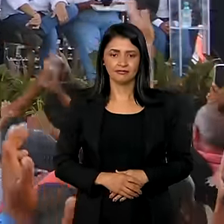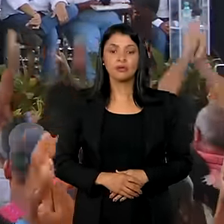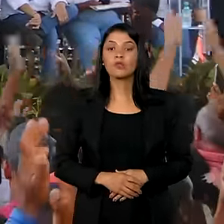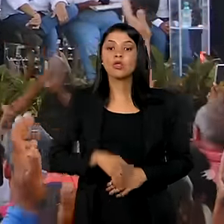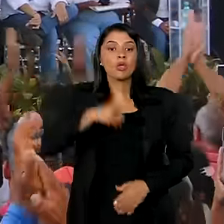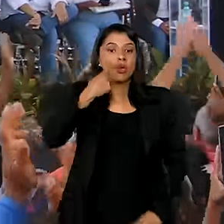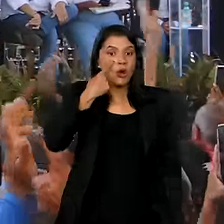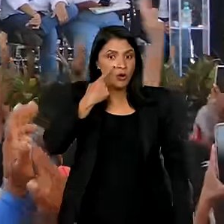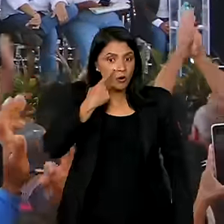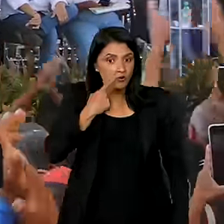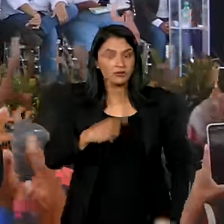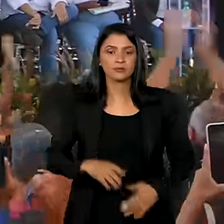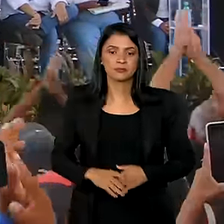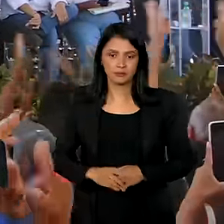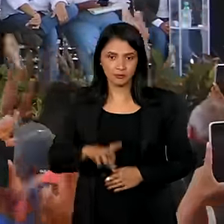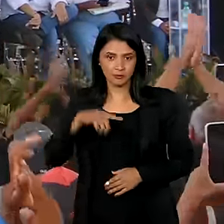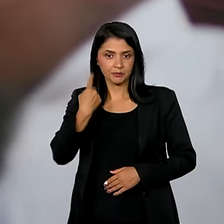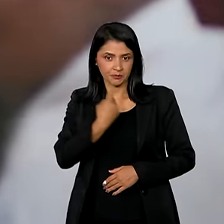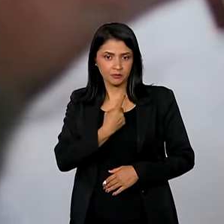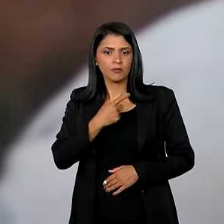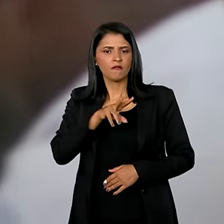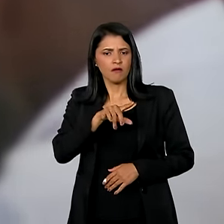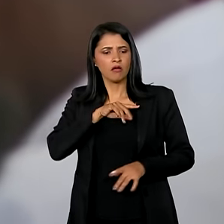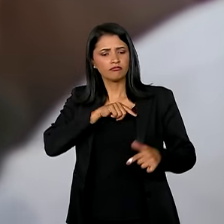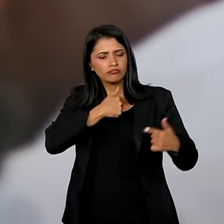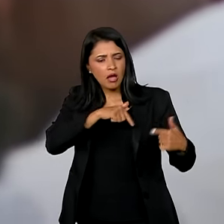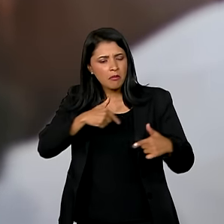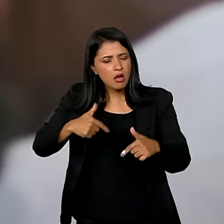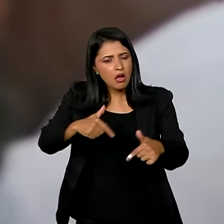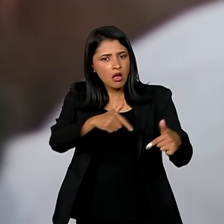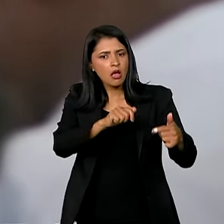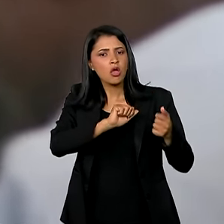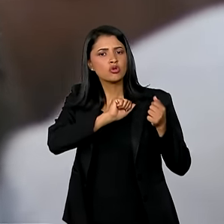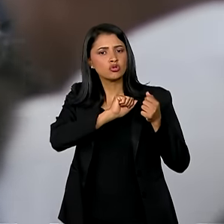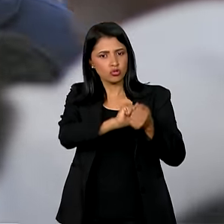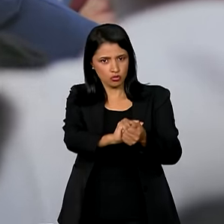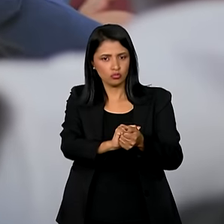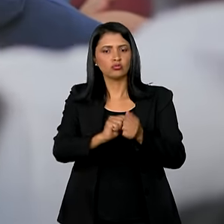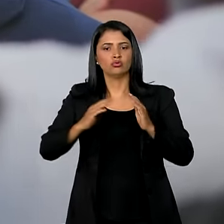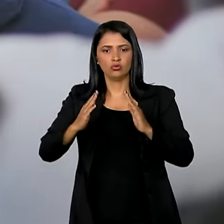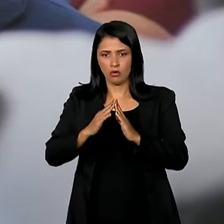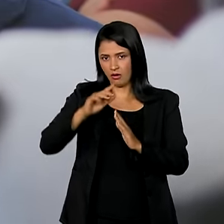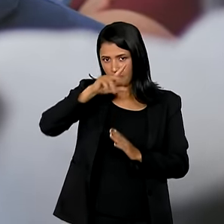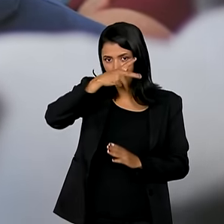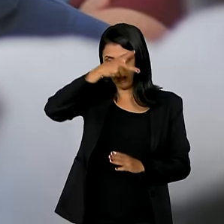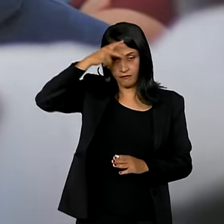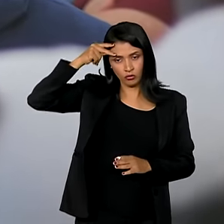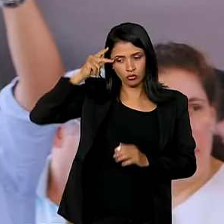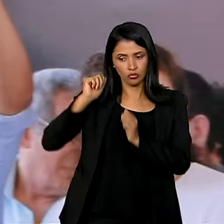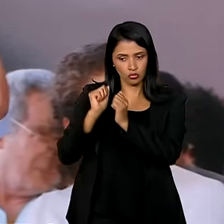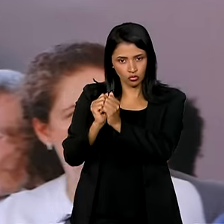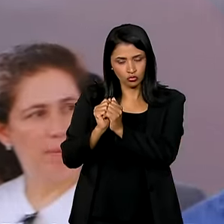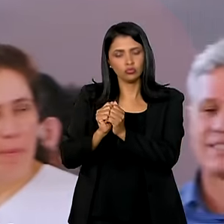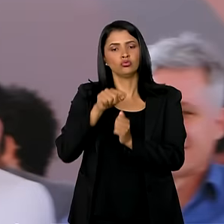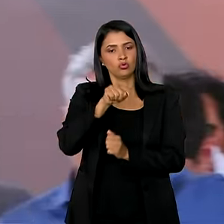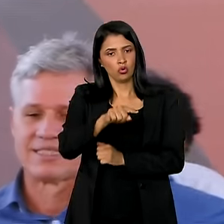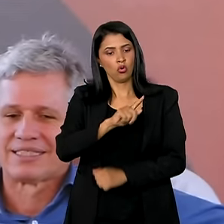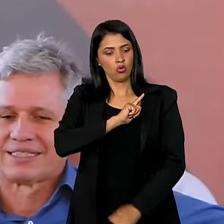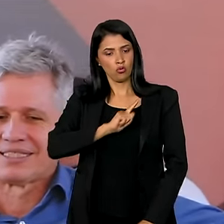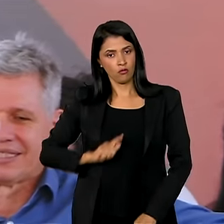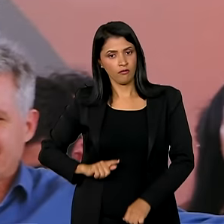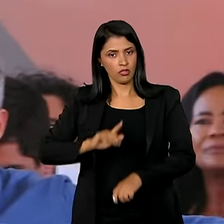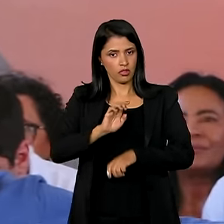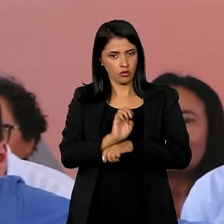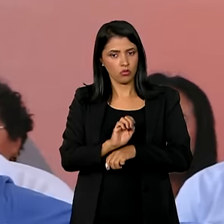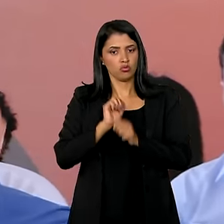Olha, nós vamos trabalhar junto com a prefeitura, vamos trabalhar junto com o governador do